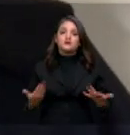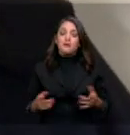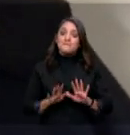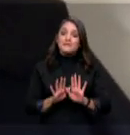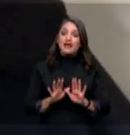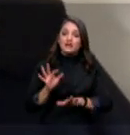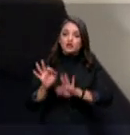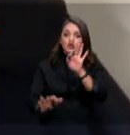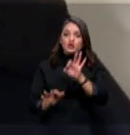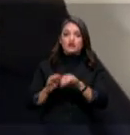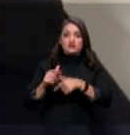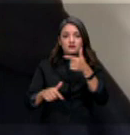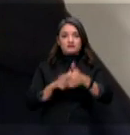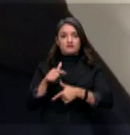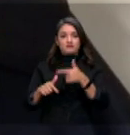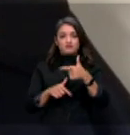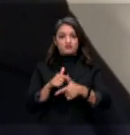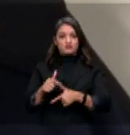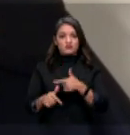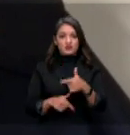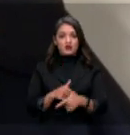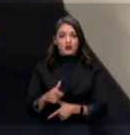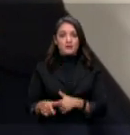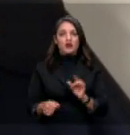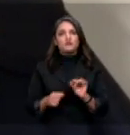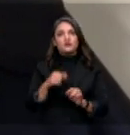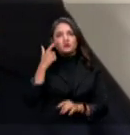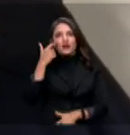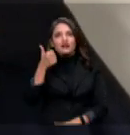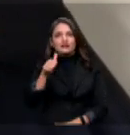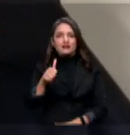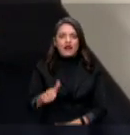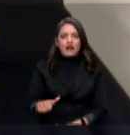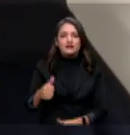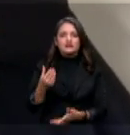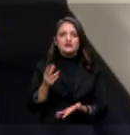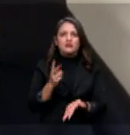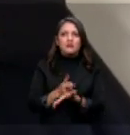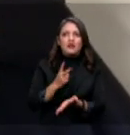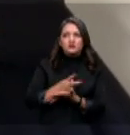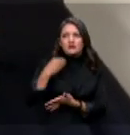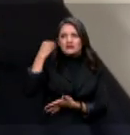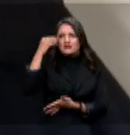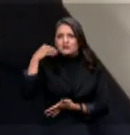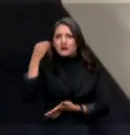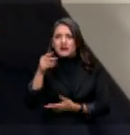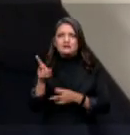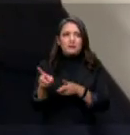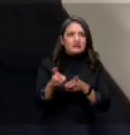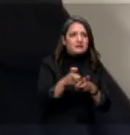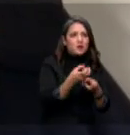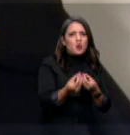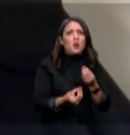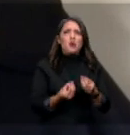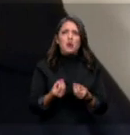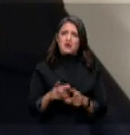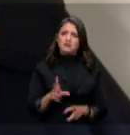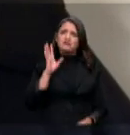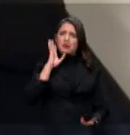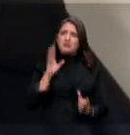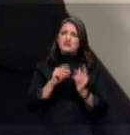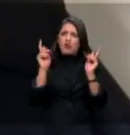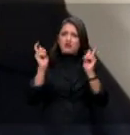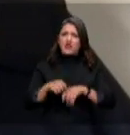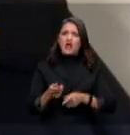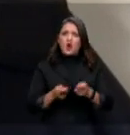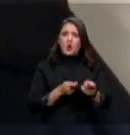do trabalho, de um modo geral, a partir de uma análise empírica e compreendendo que seria sim possível o controle do